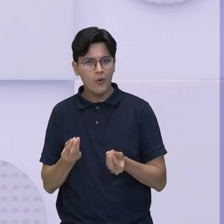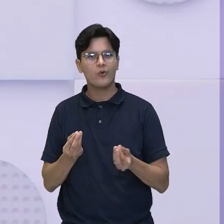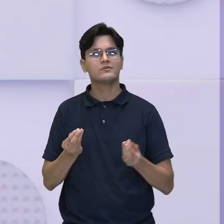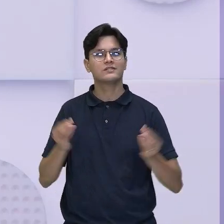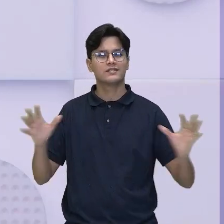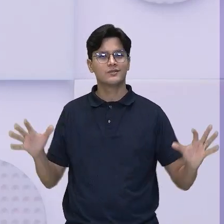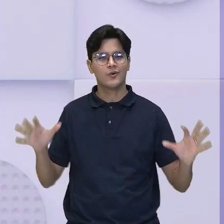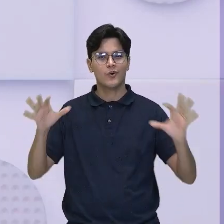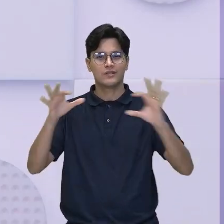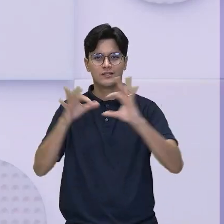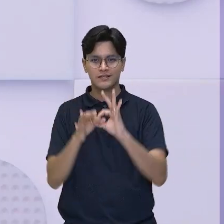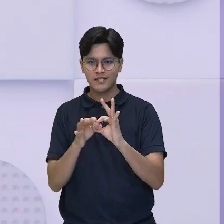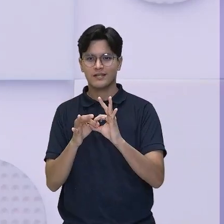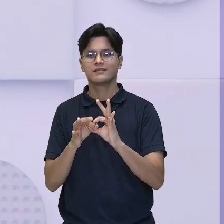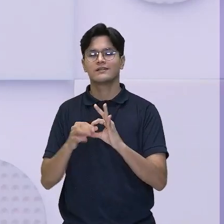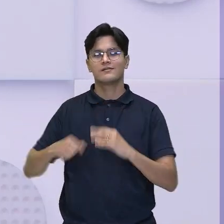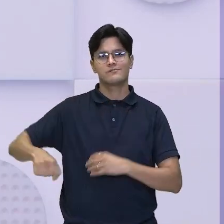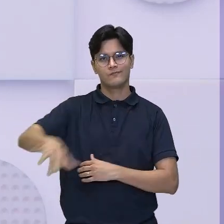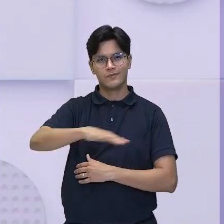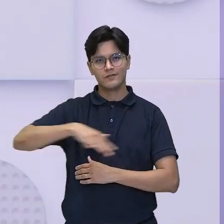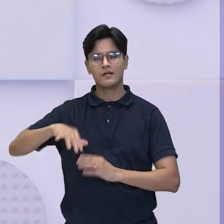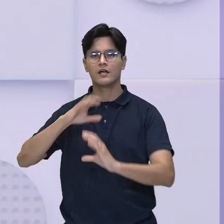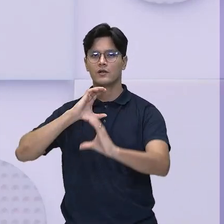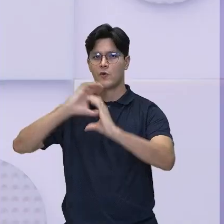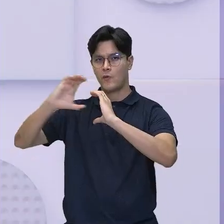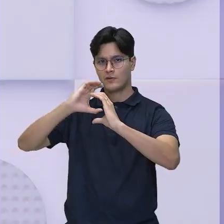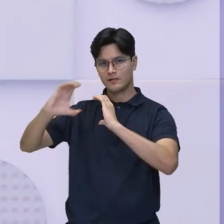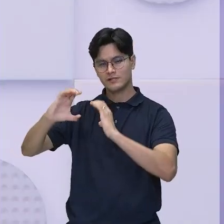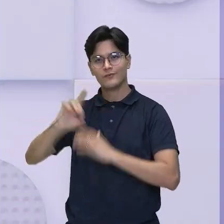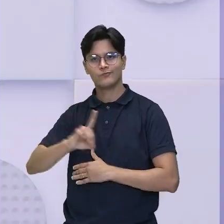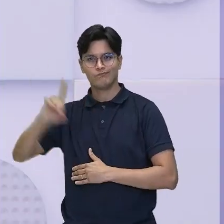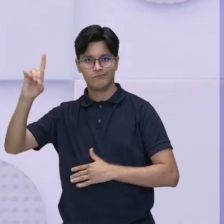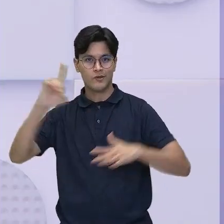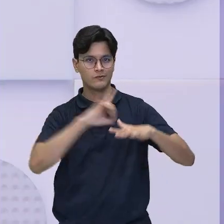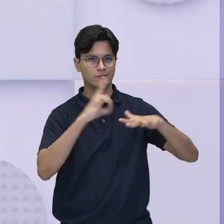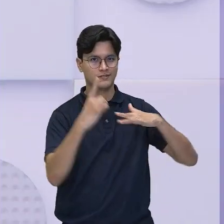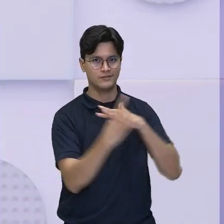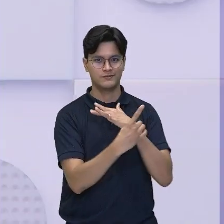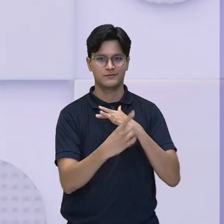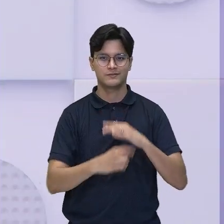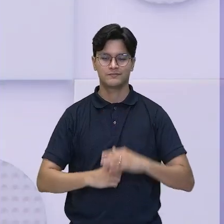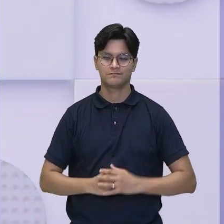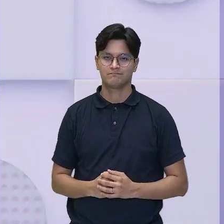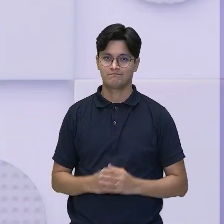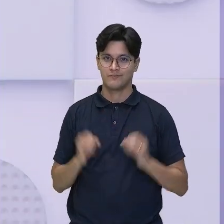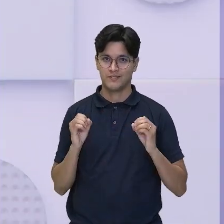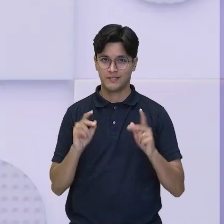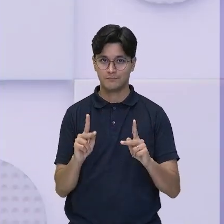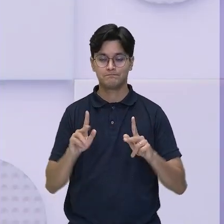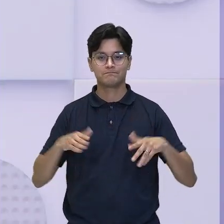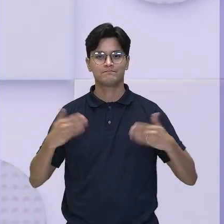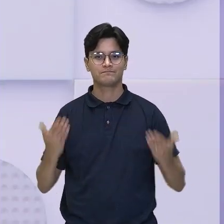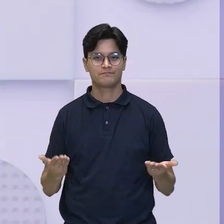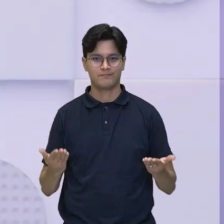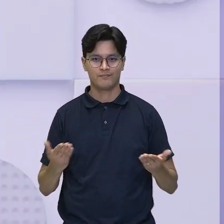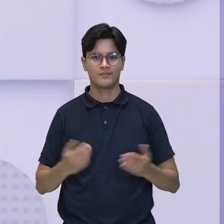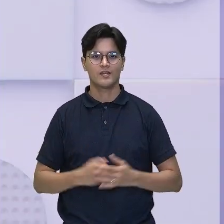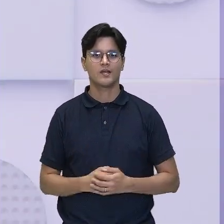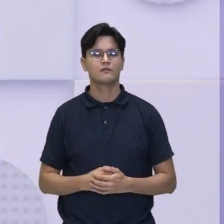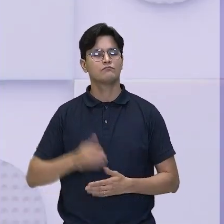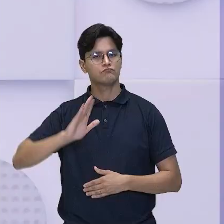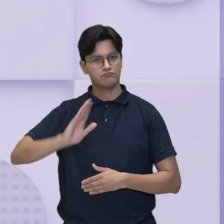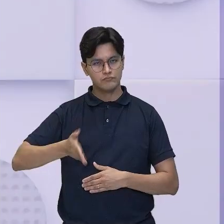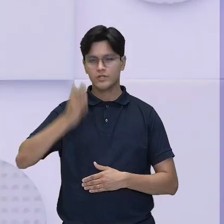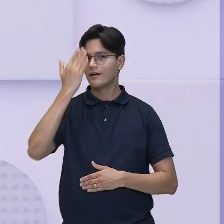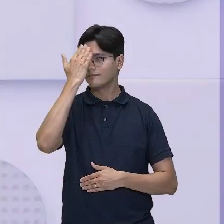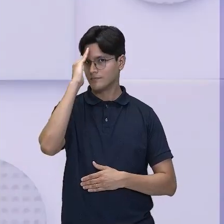dimensão da comunicação com o transcendente, da comunicação com a divindade. Ok? Então, já posicionamos esses